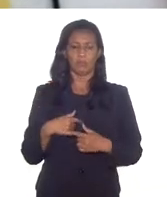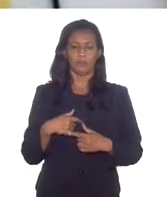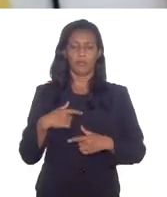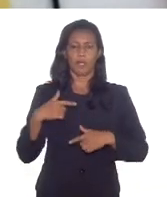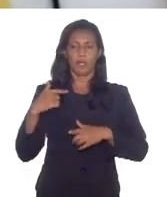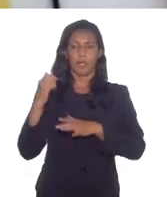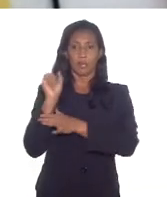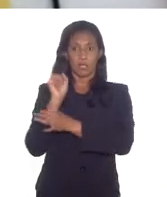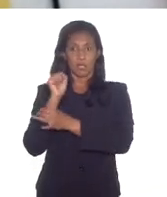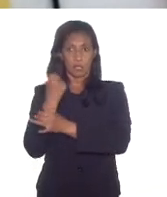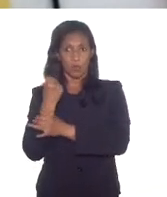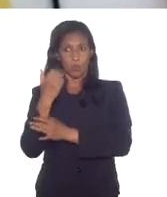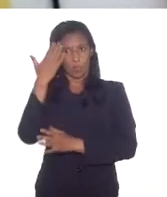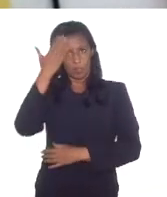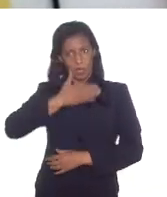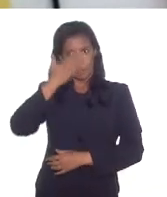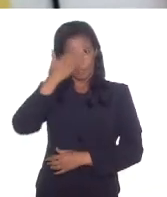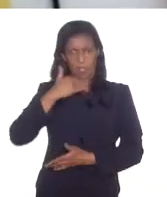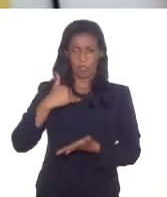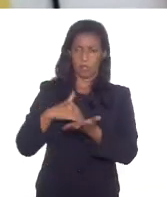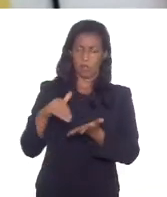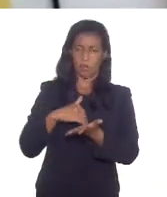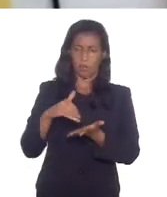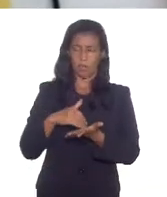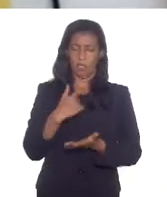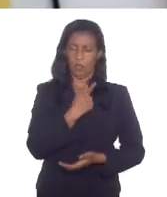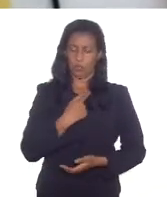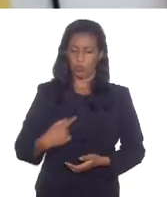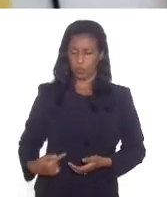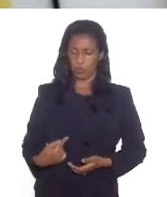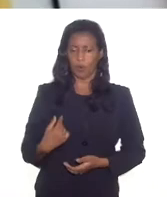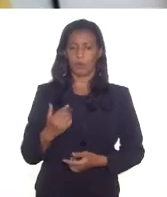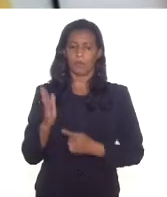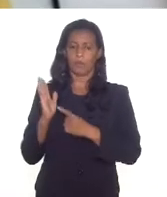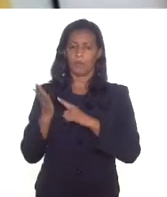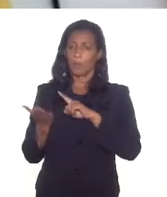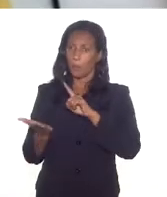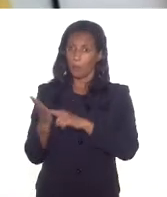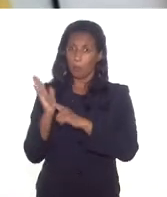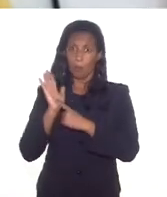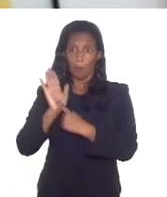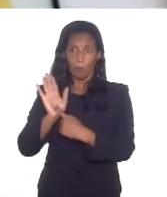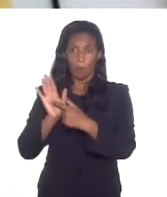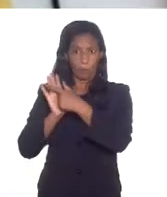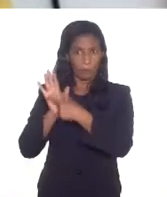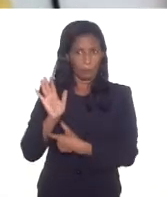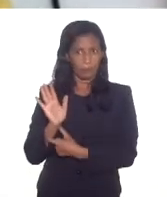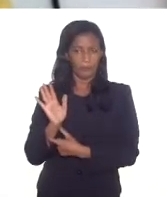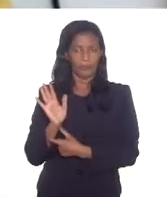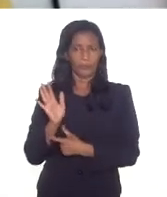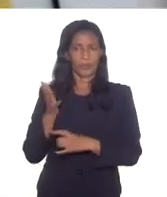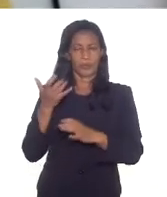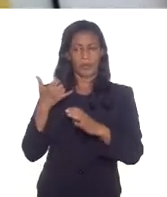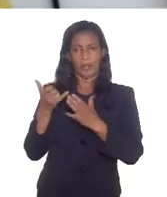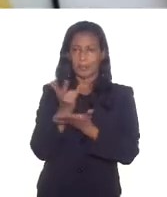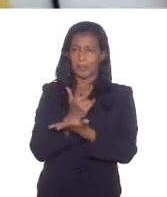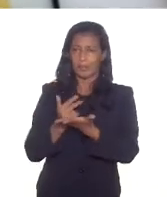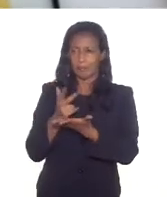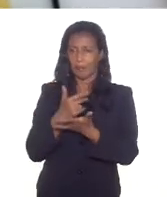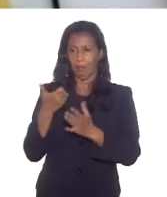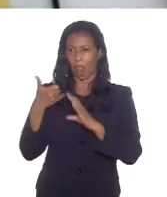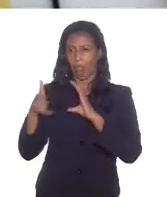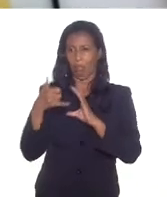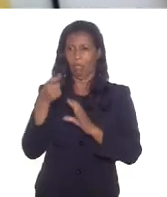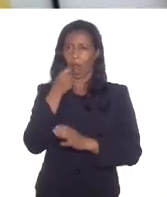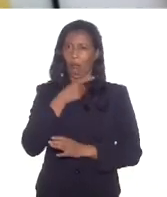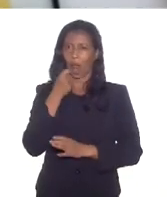programa Segurança Presente e o secretário de governo, André Lazzaroni, nos mostrou essa arte que anda circulando por aí. Então, eu